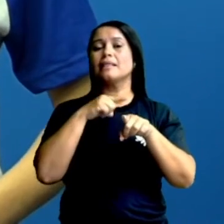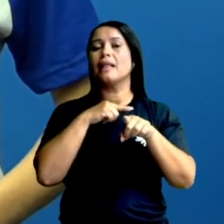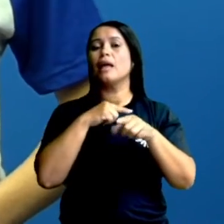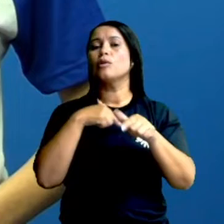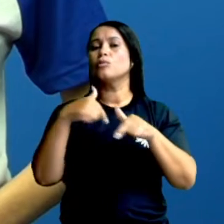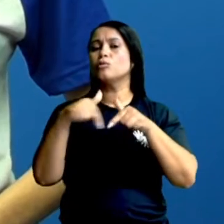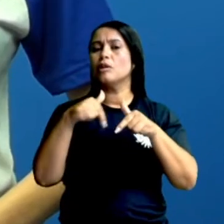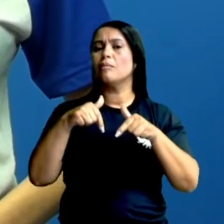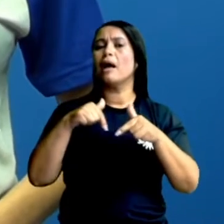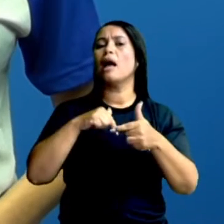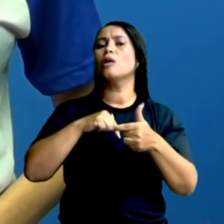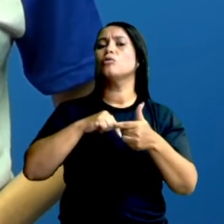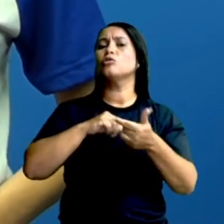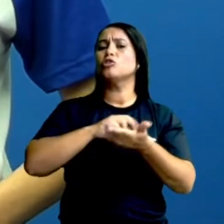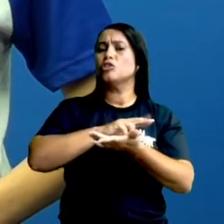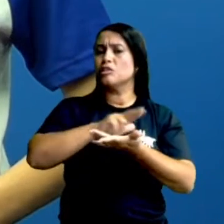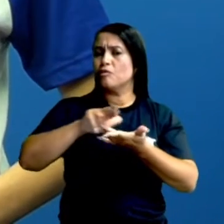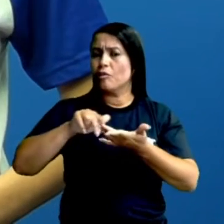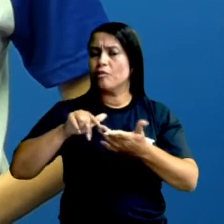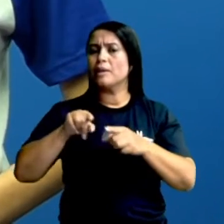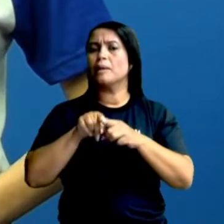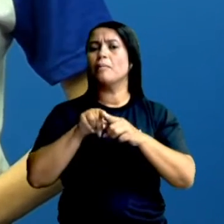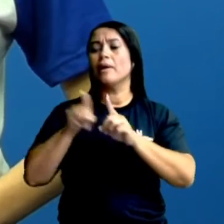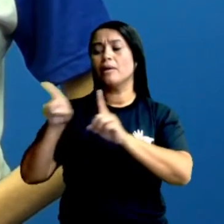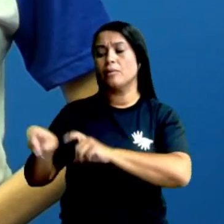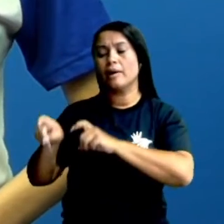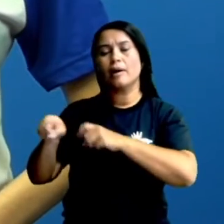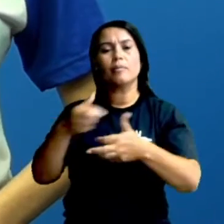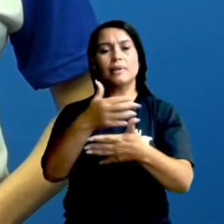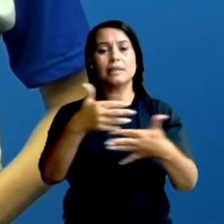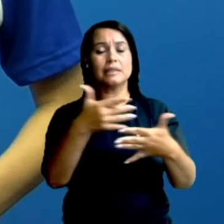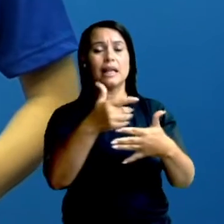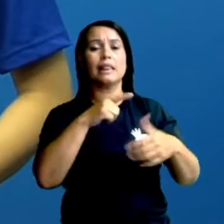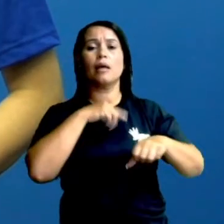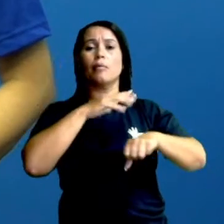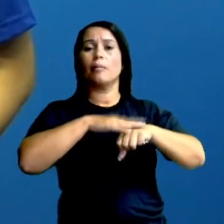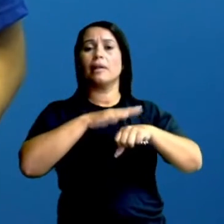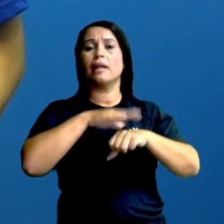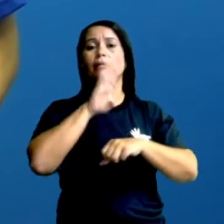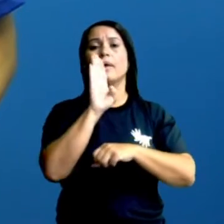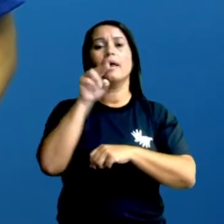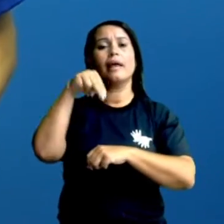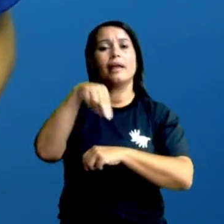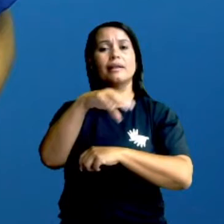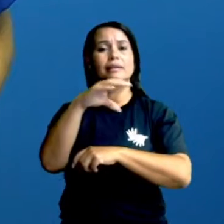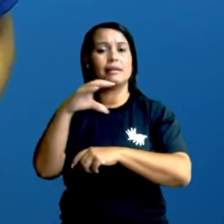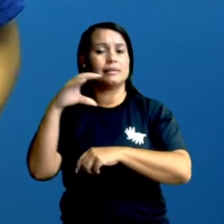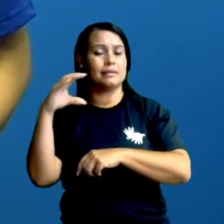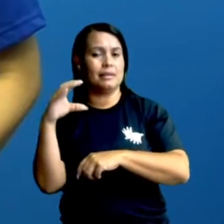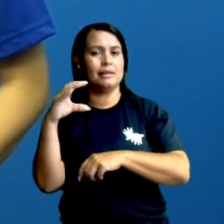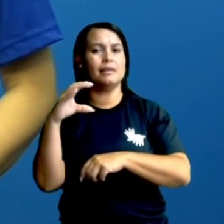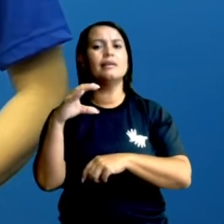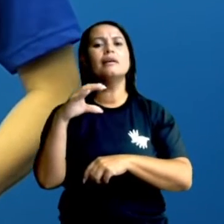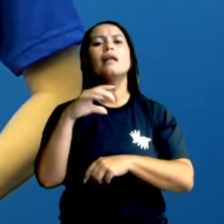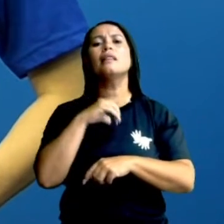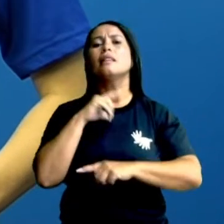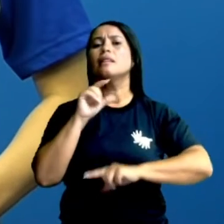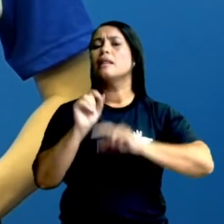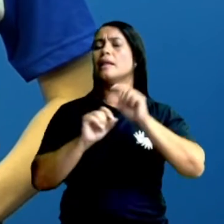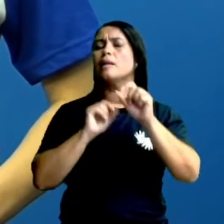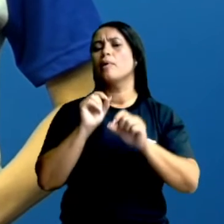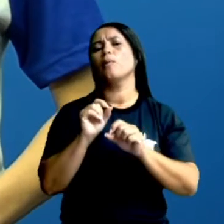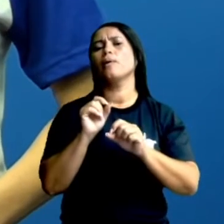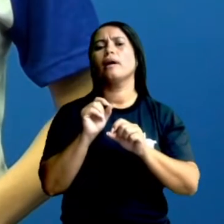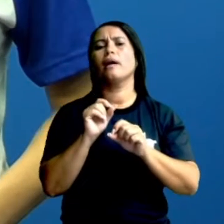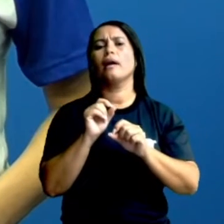econômicas desenvolvidas no campo e na cidade. A habilidade da Base Nacional Comum Curricular, a BNCC,